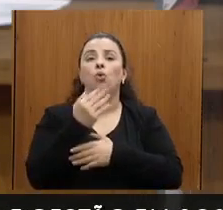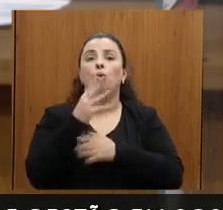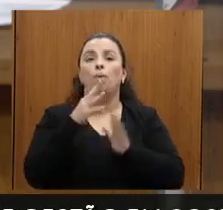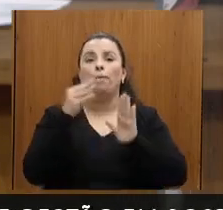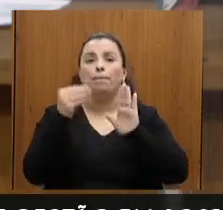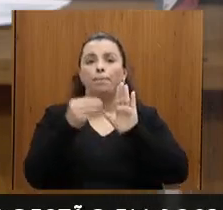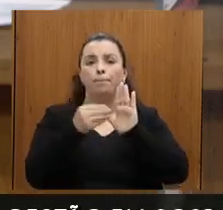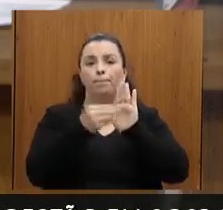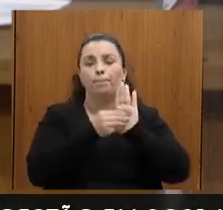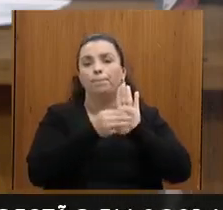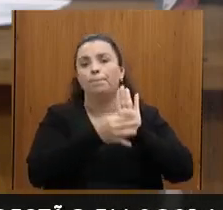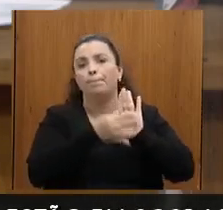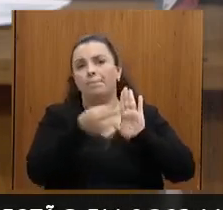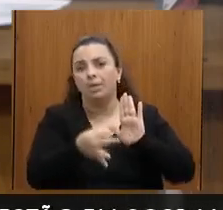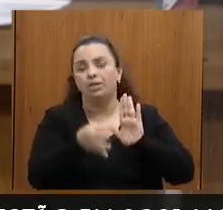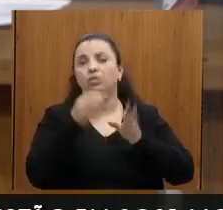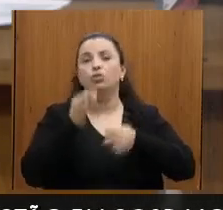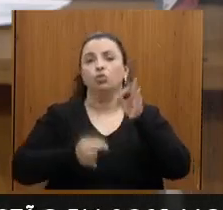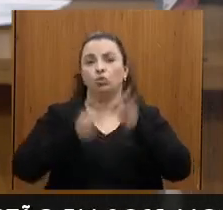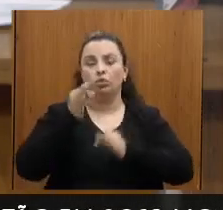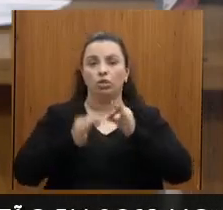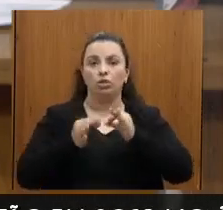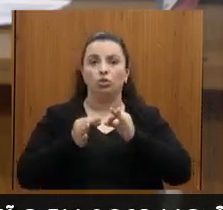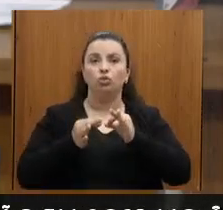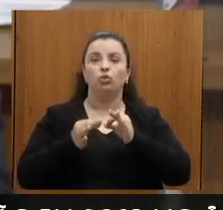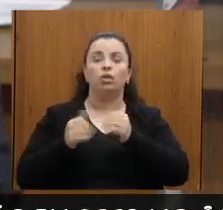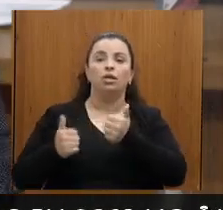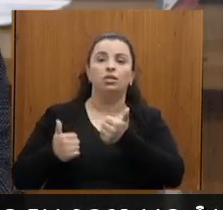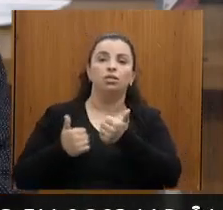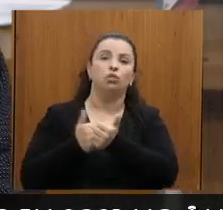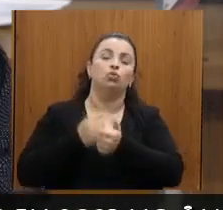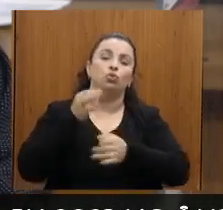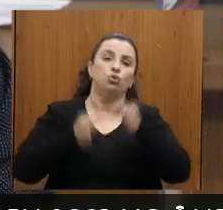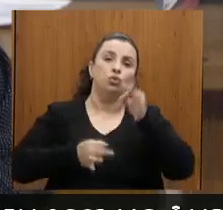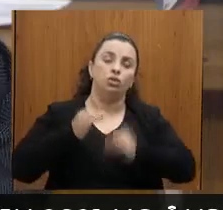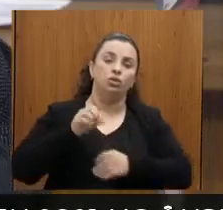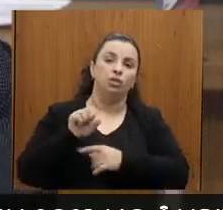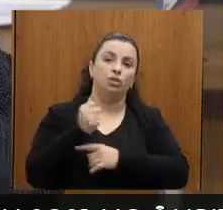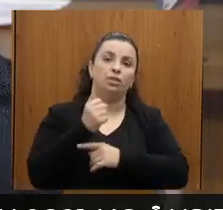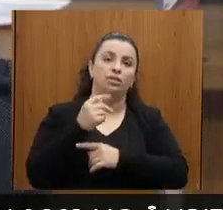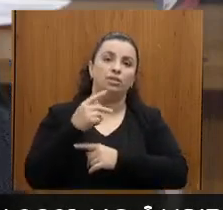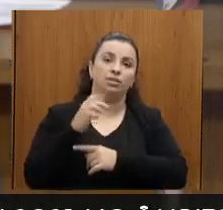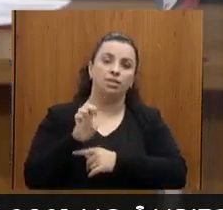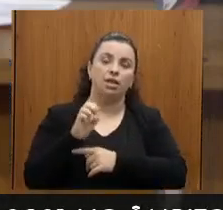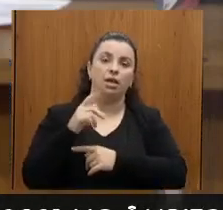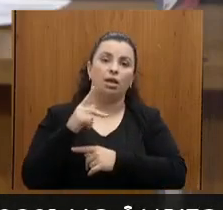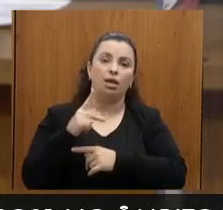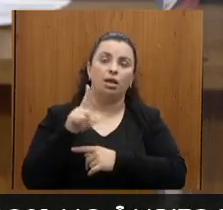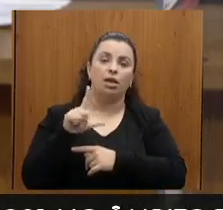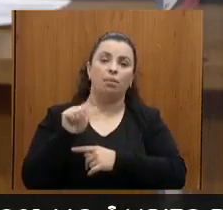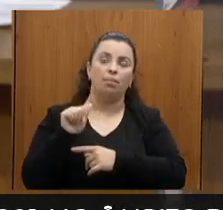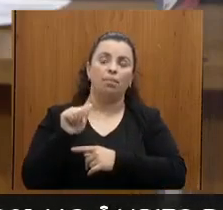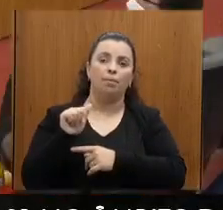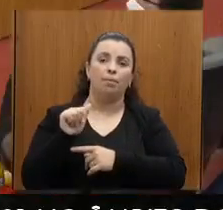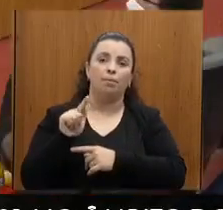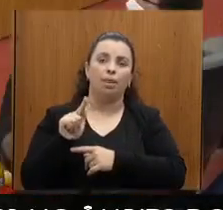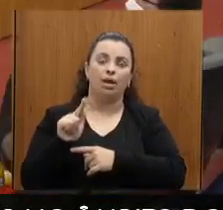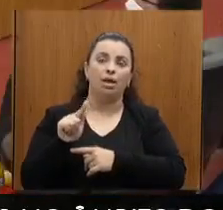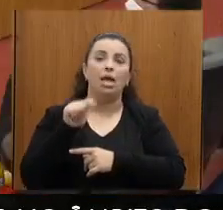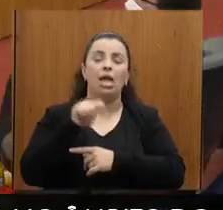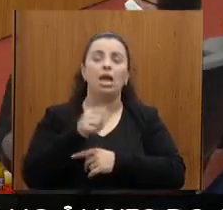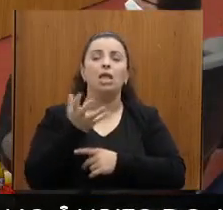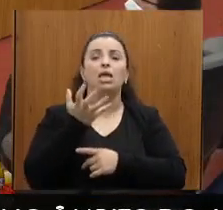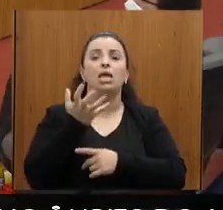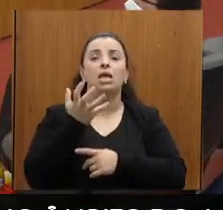assessoria jurídica da CEPLAG em relação à contabilização da nota de avaliação de desempenho de desempenho